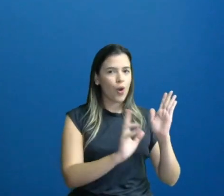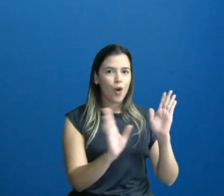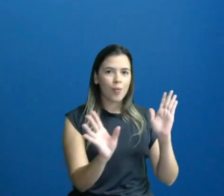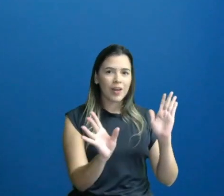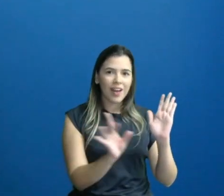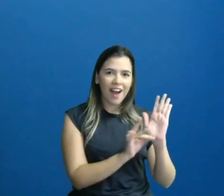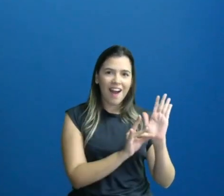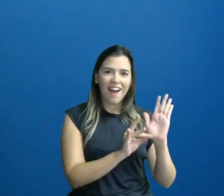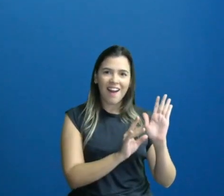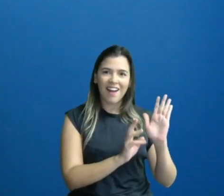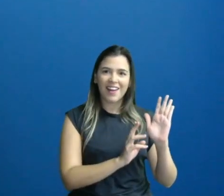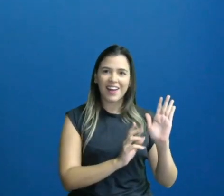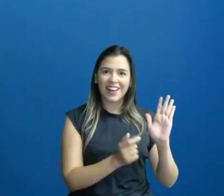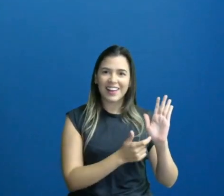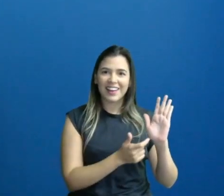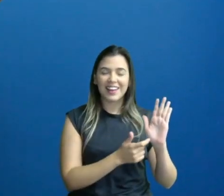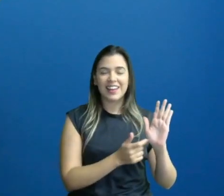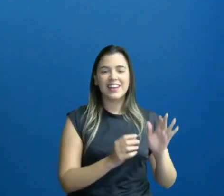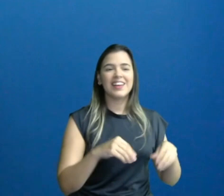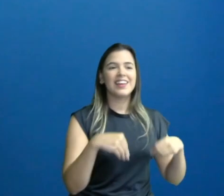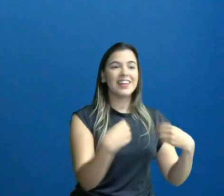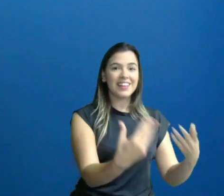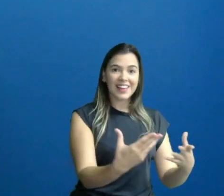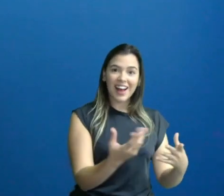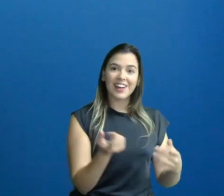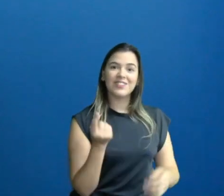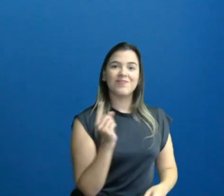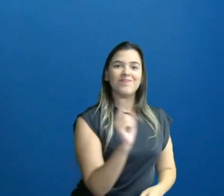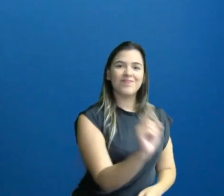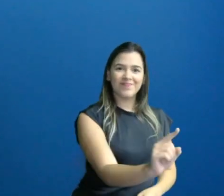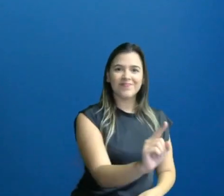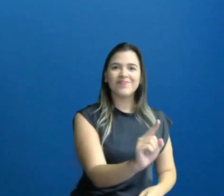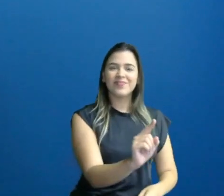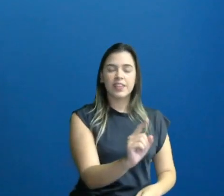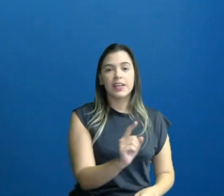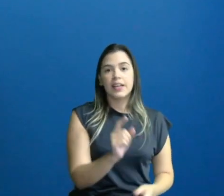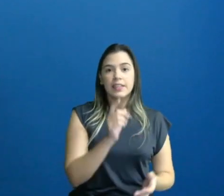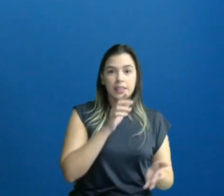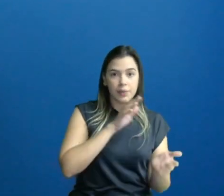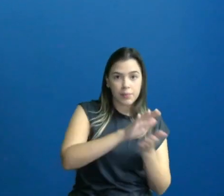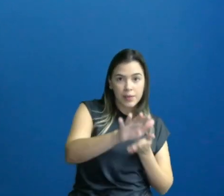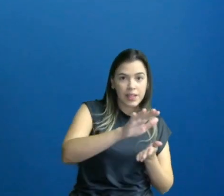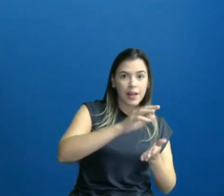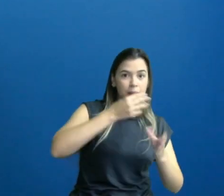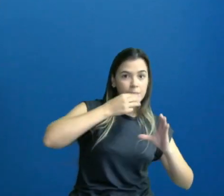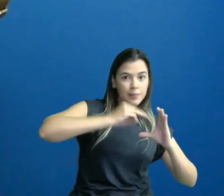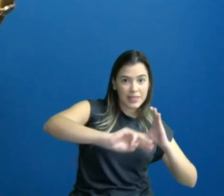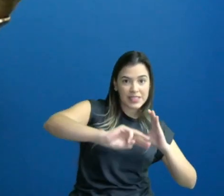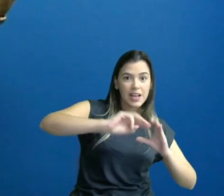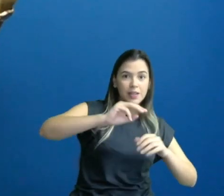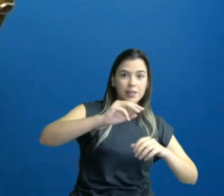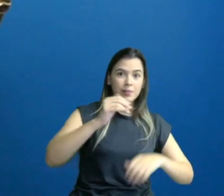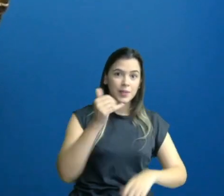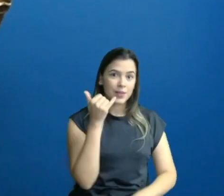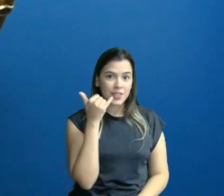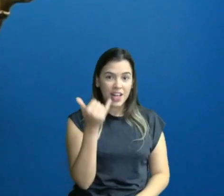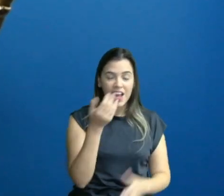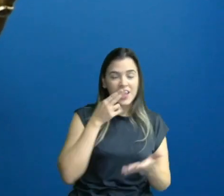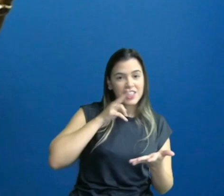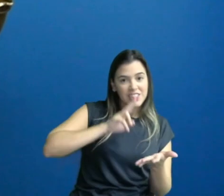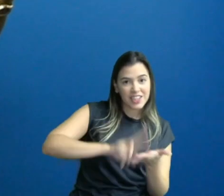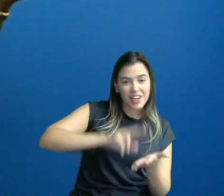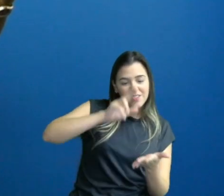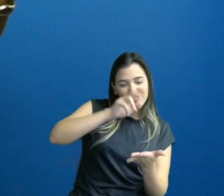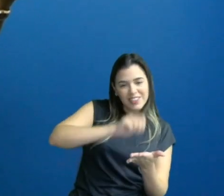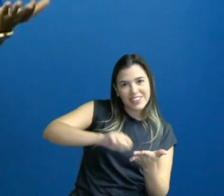lá sua assinatura e vai me dar pessoalmente para uma pessoa em vez de apenas Mandar mensagem para o celular escreve uma carta